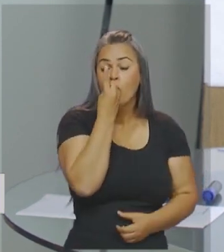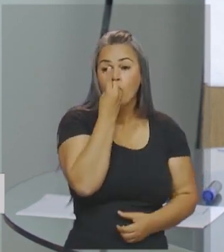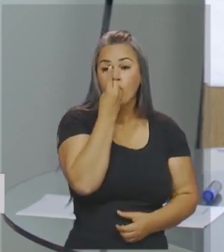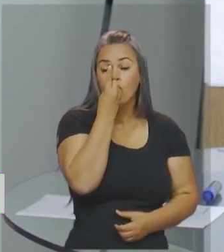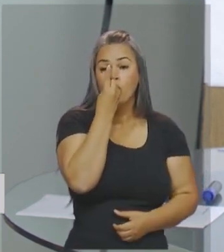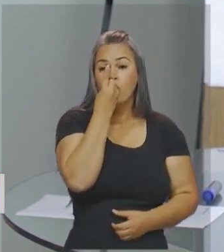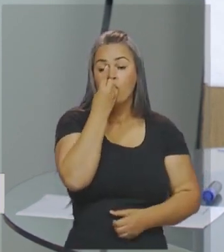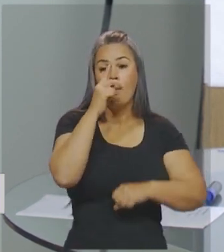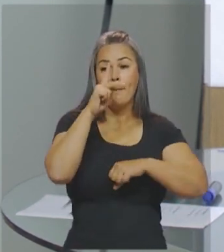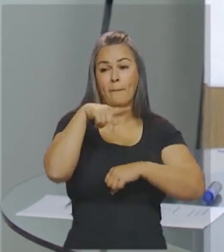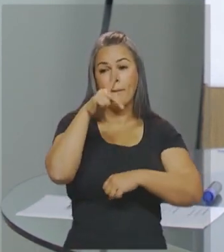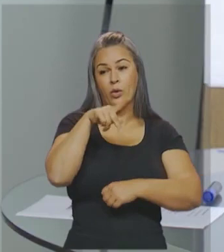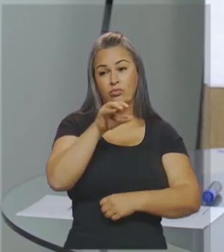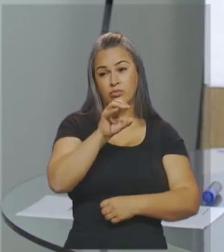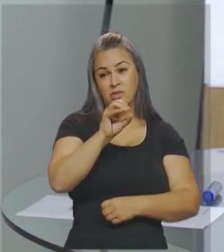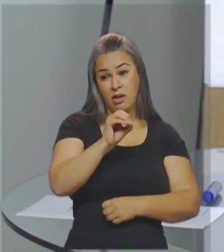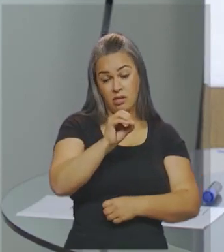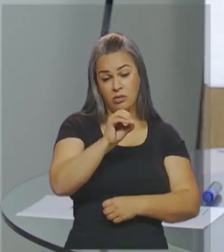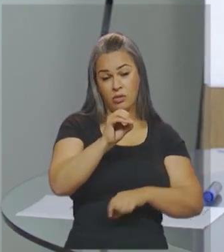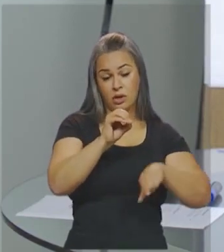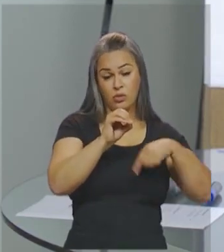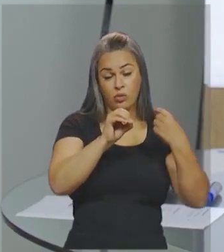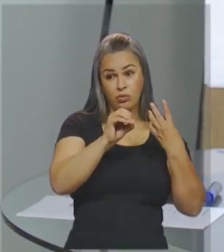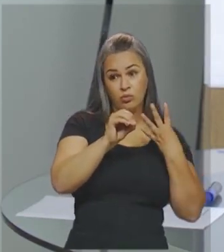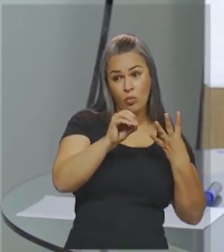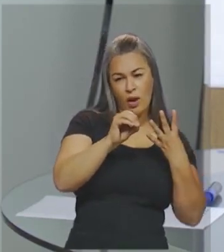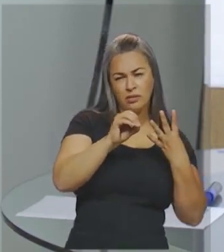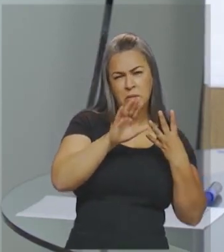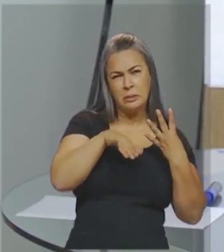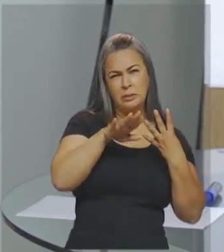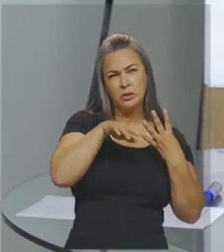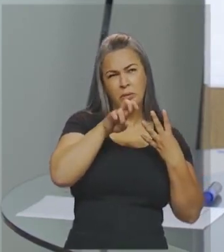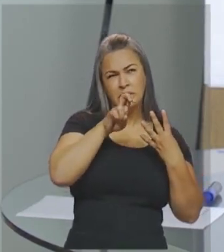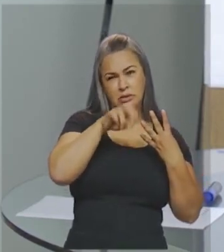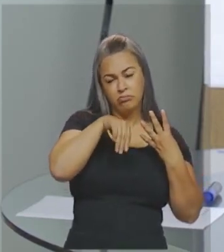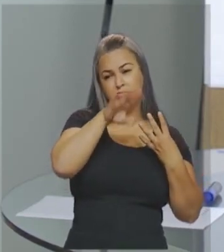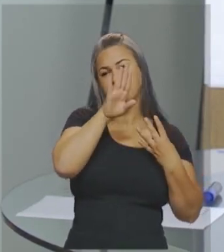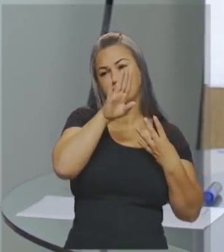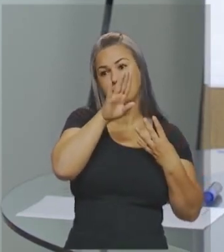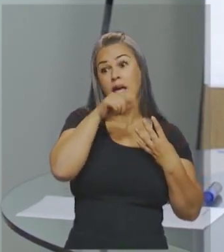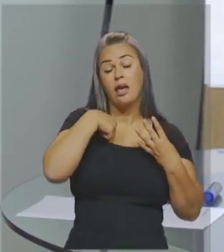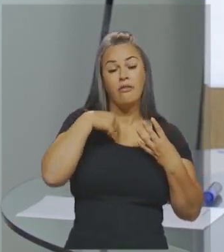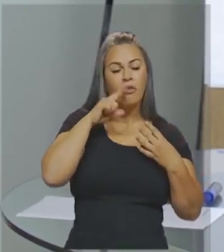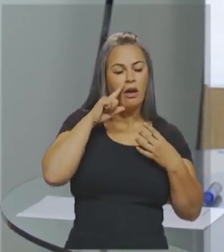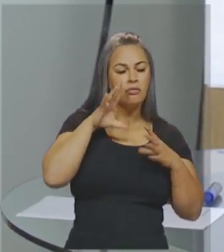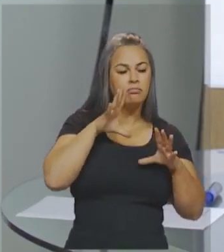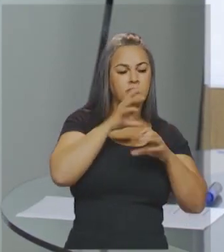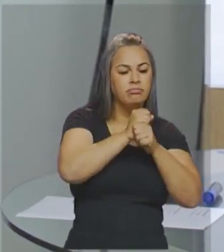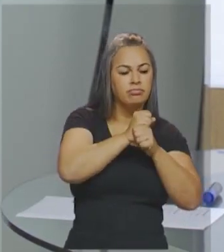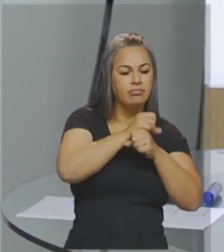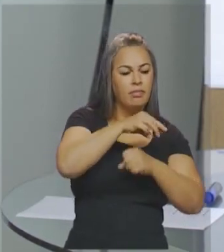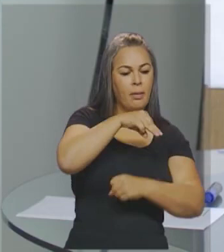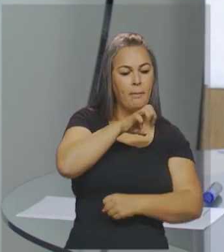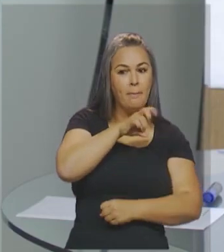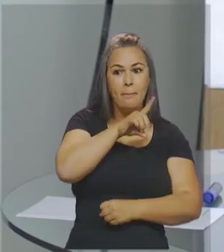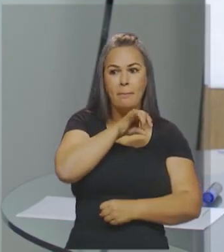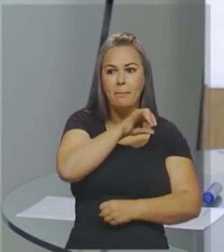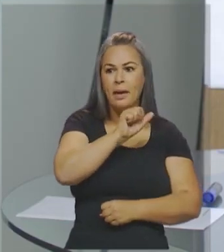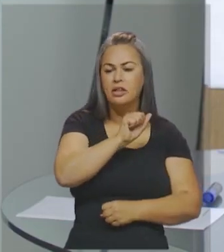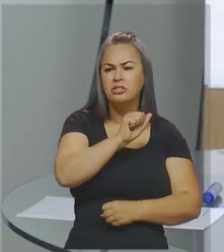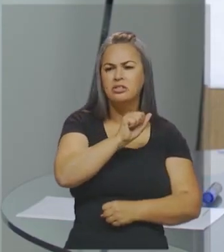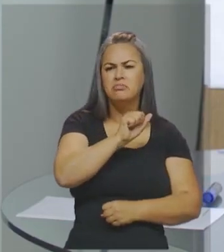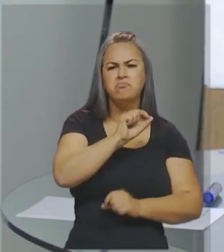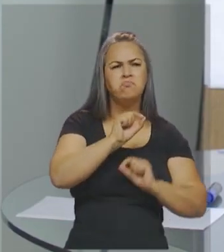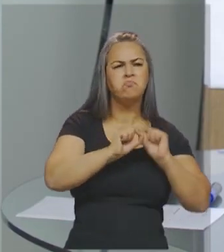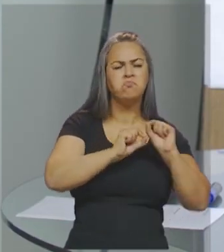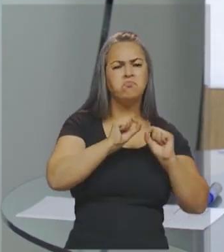cima. E quando foi obter a média para esse conjunto, deu 5,8, ou seja, não representou aquele conjunto